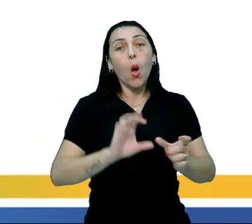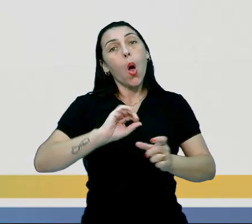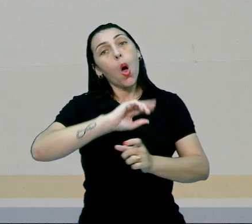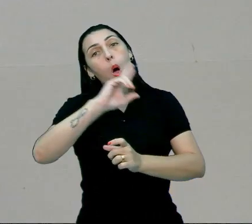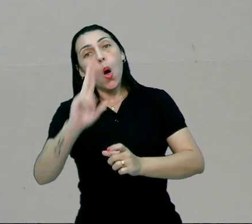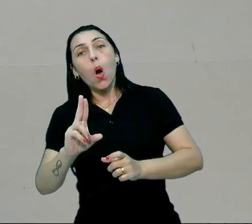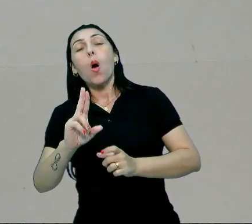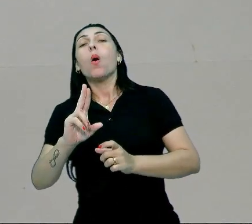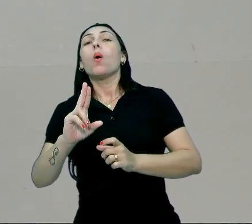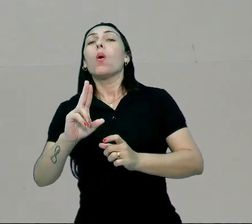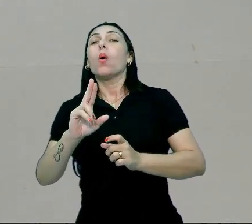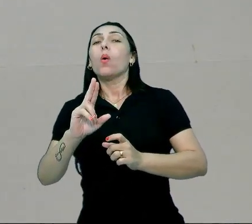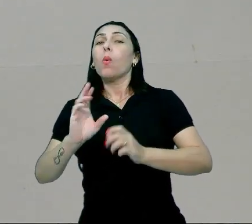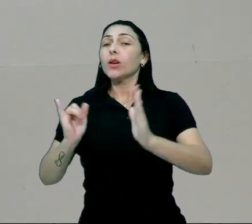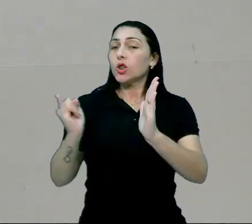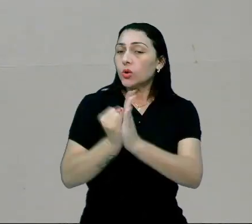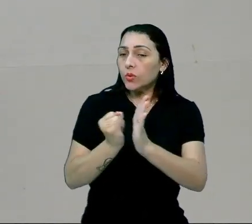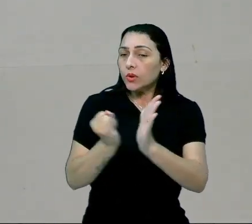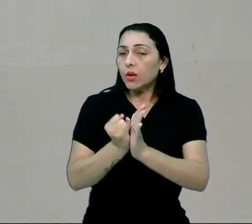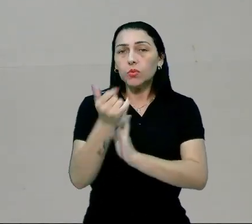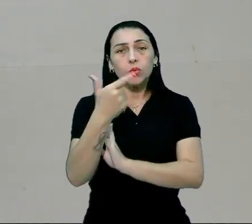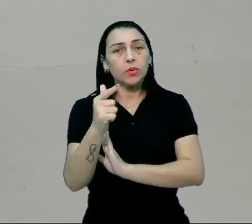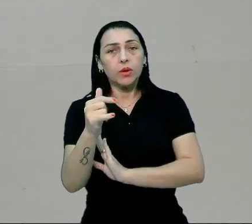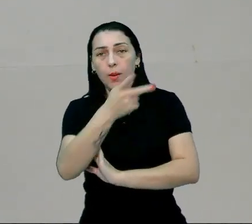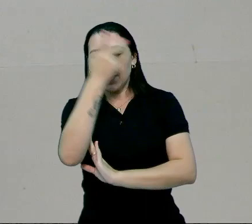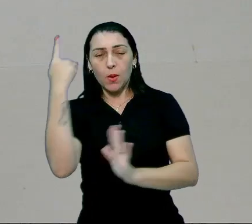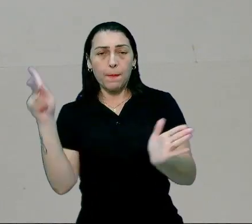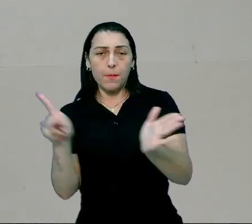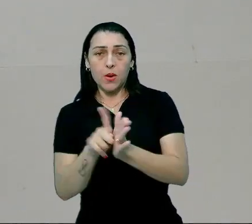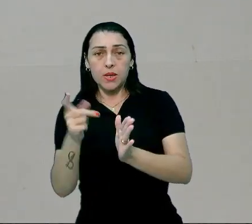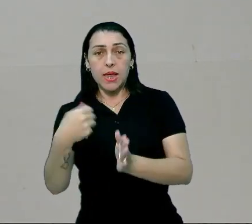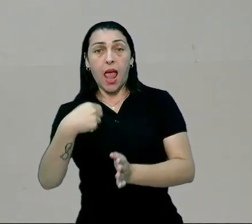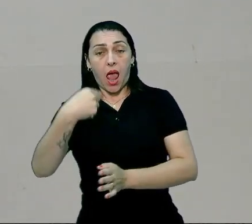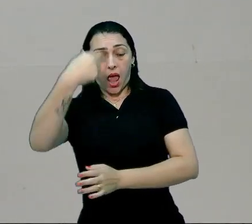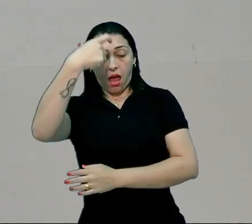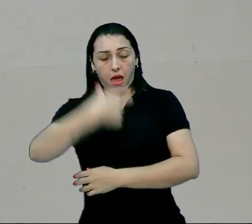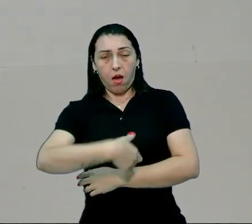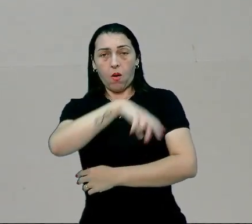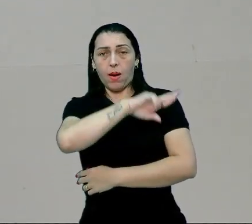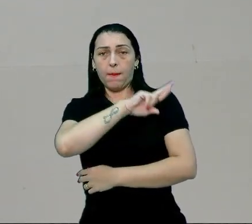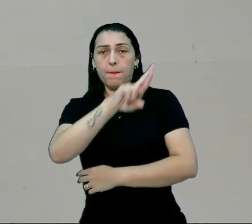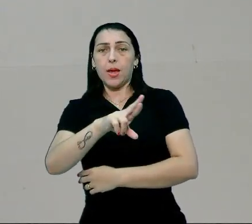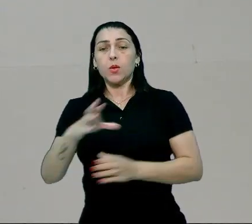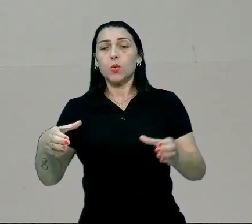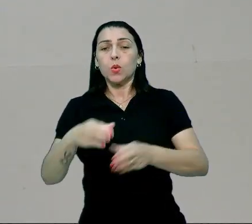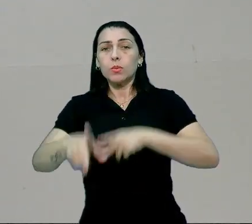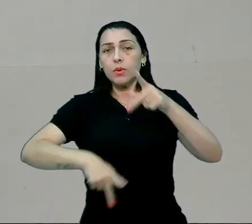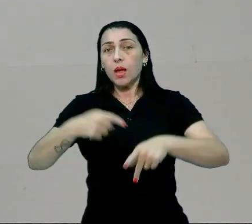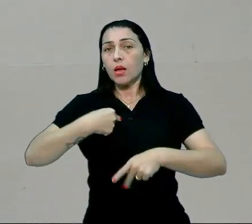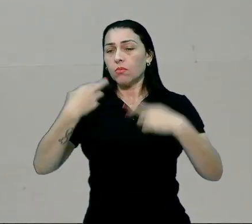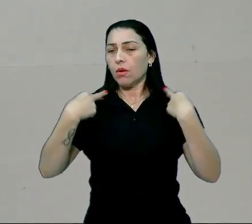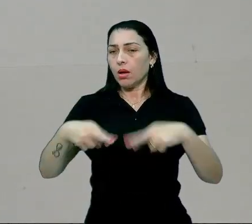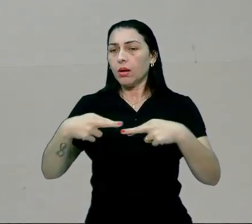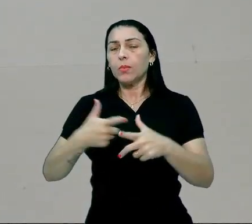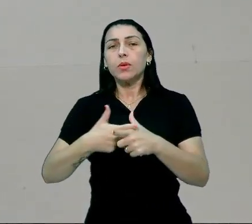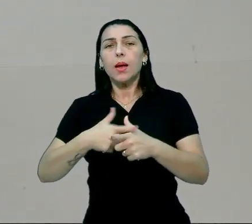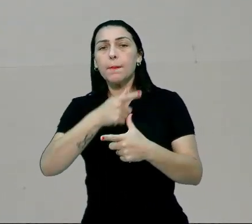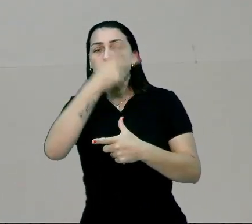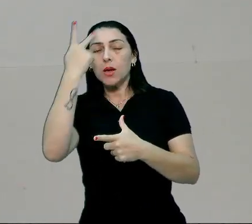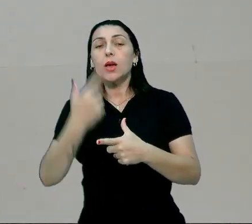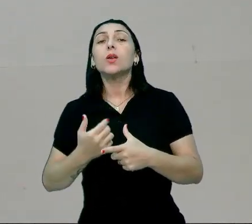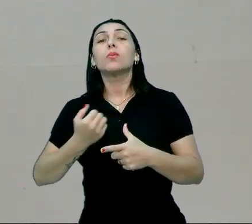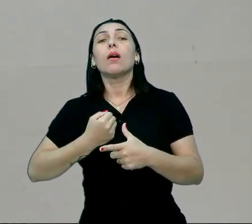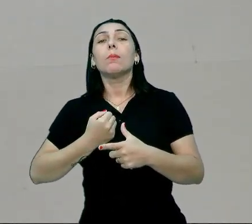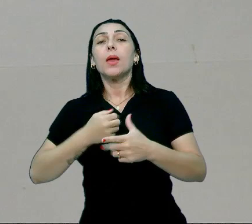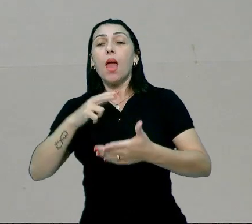Então, assim, não há uma pessoa específica. Se eu represento um grupo de pessoas que eu estou reivindicando um problema, e aí a pessoa me